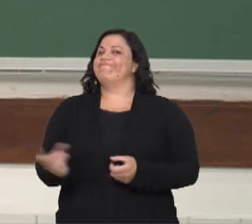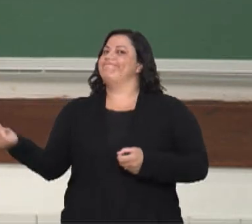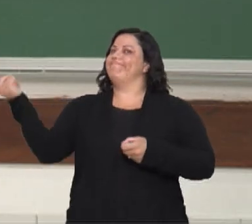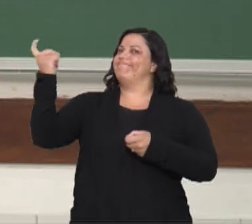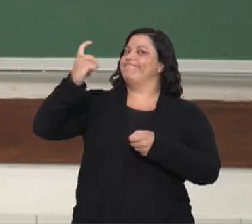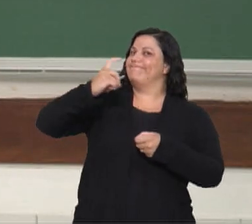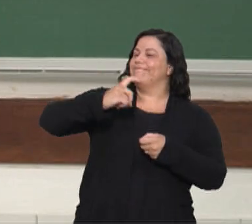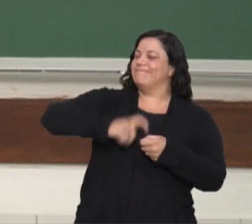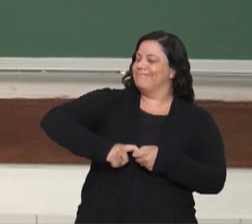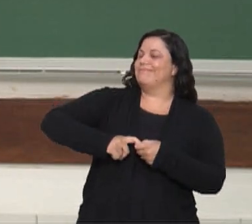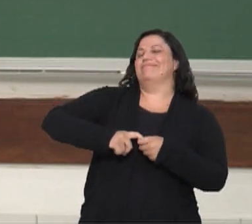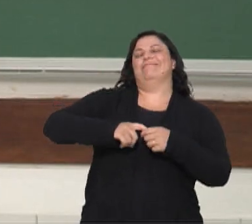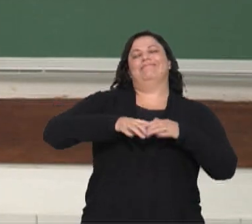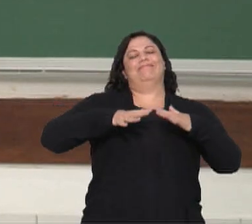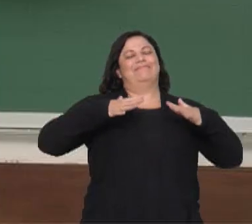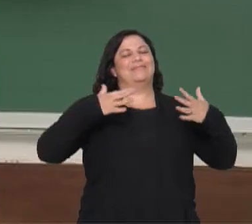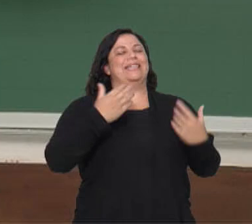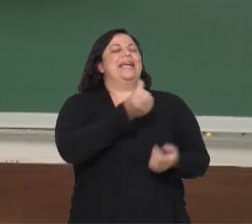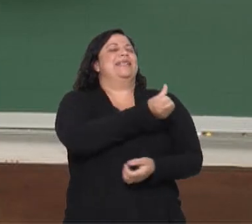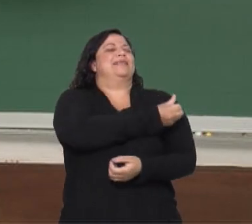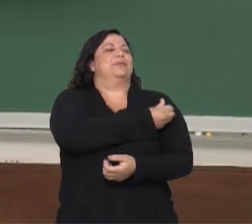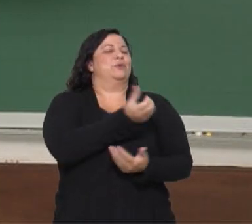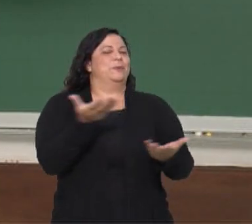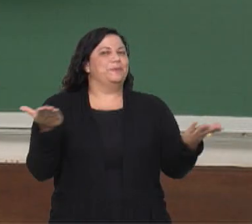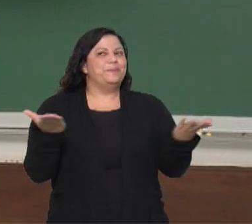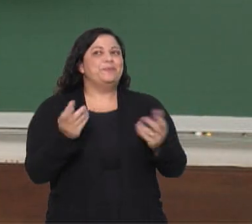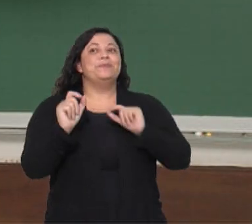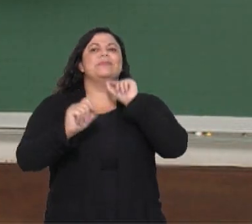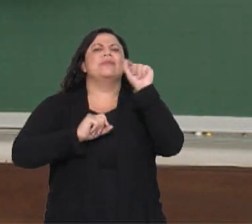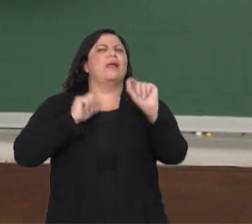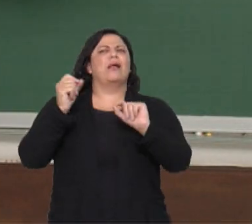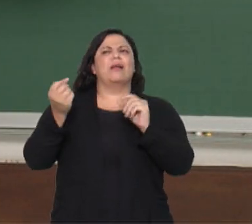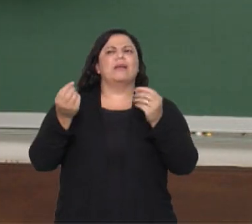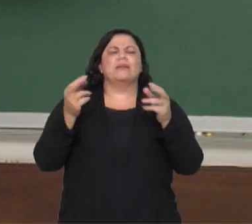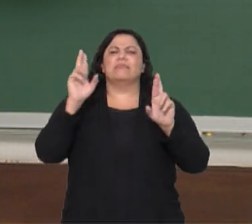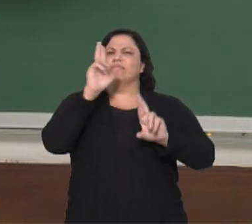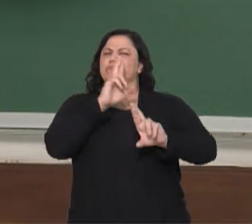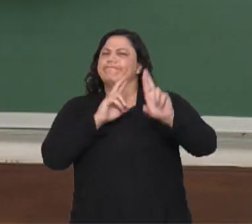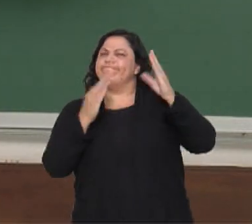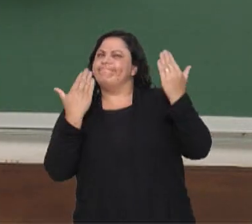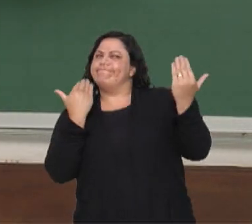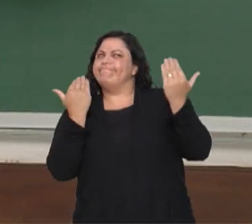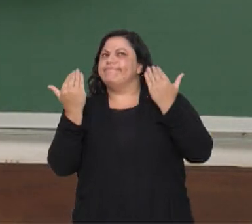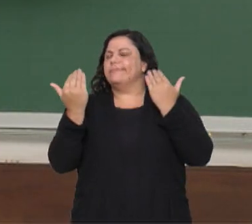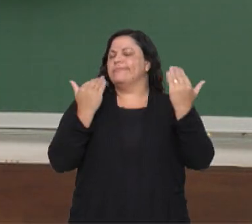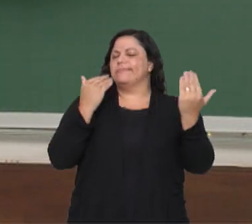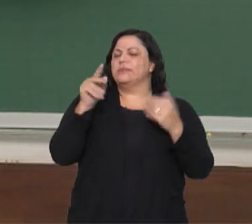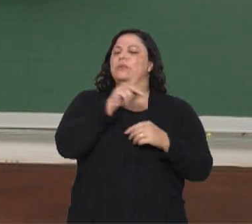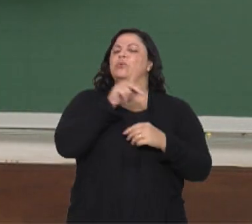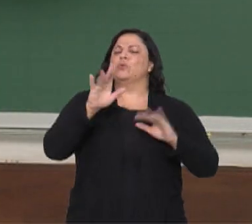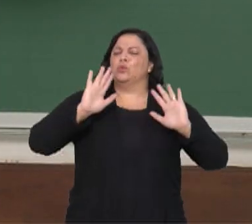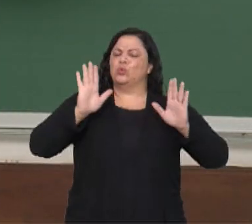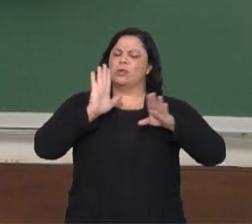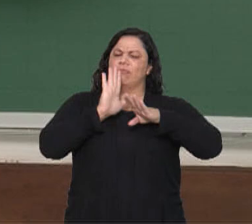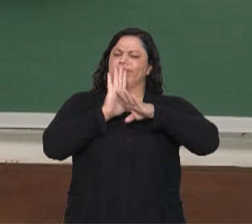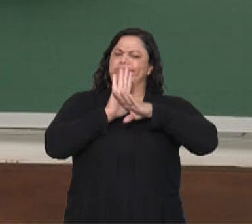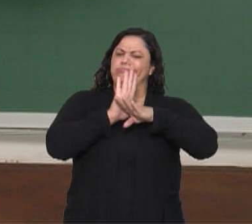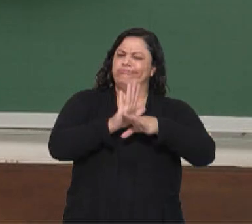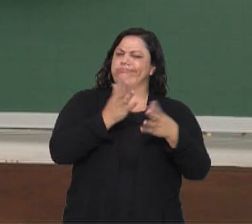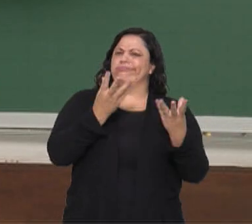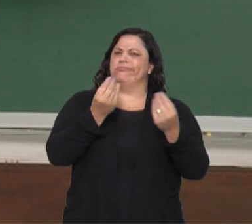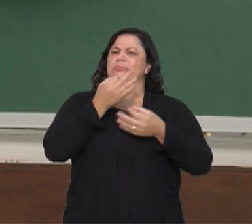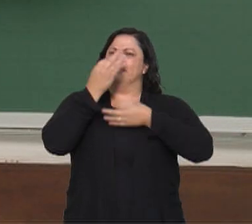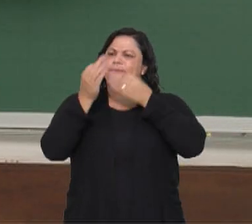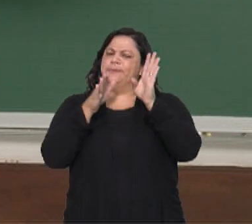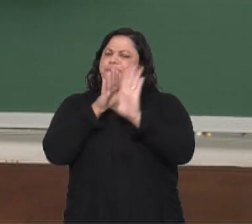voltei, galerinha do sexto ano. E aí, como que vocês analisariam? O Sr. Roberto ajudou bastante com vocês aqui, dando umas